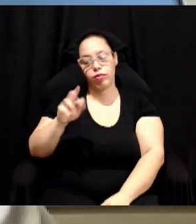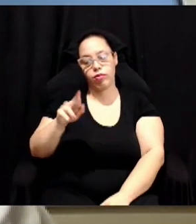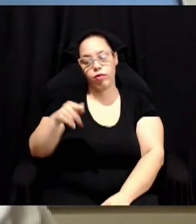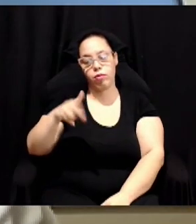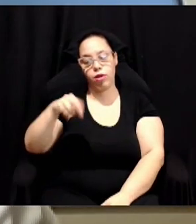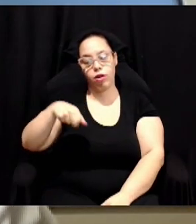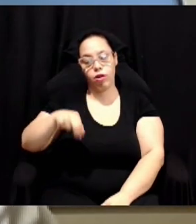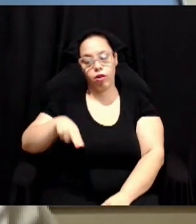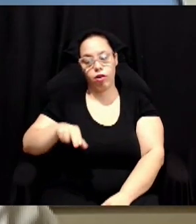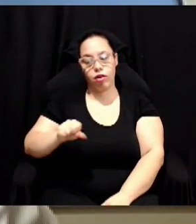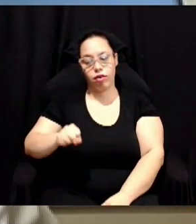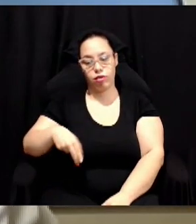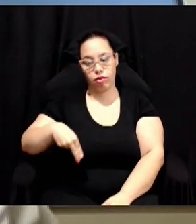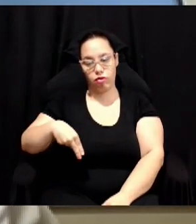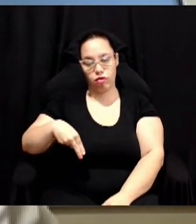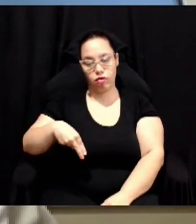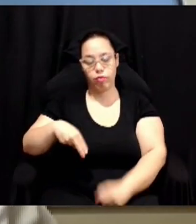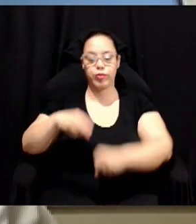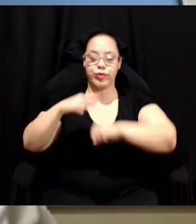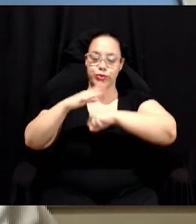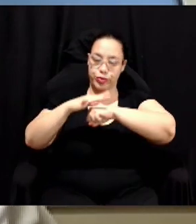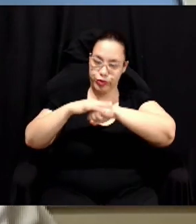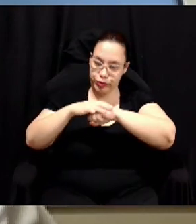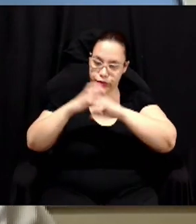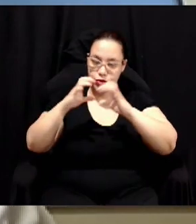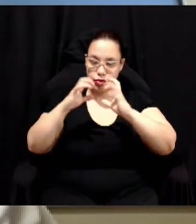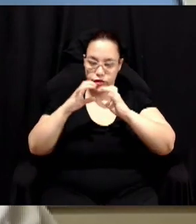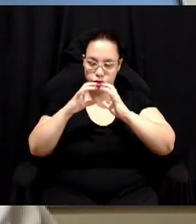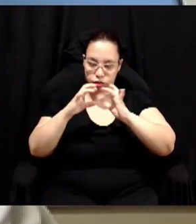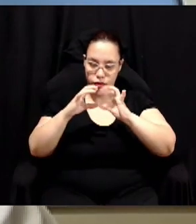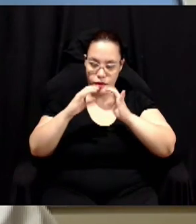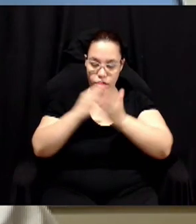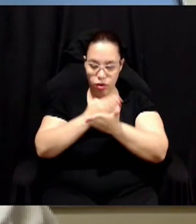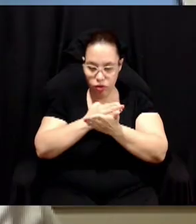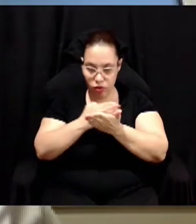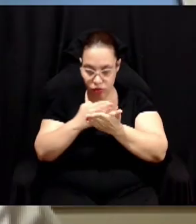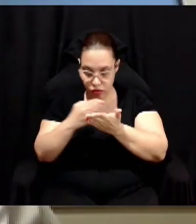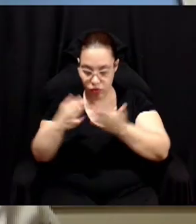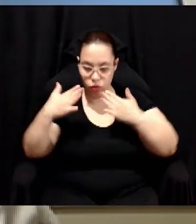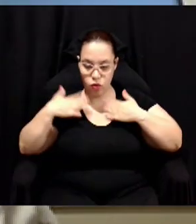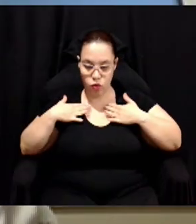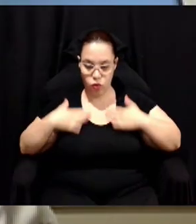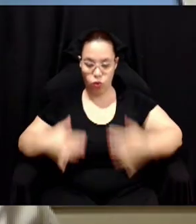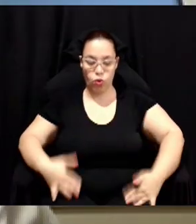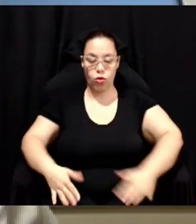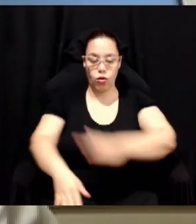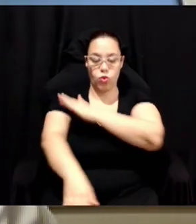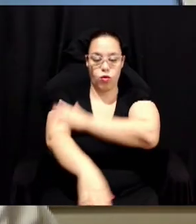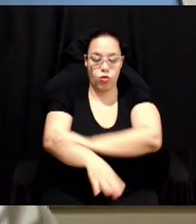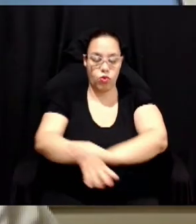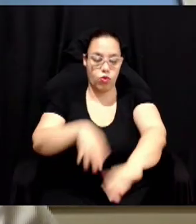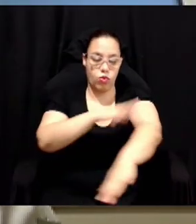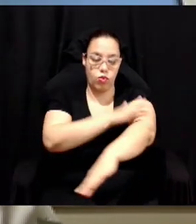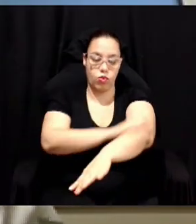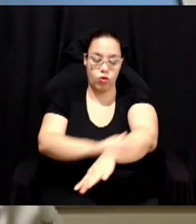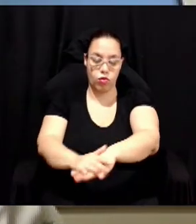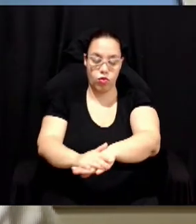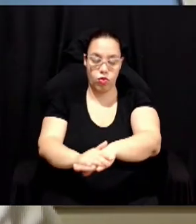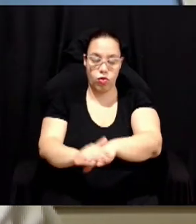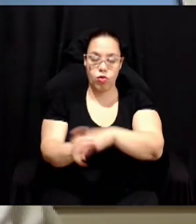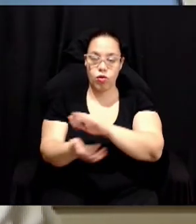neurológica que começa geralmente no corpo pelo acúmulo de